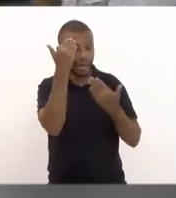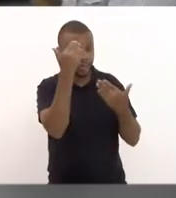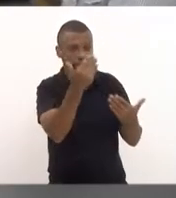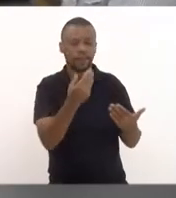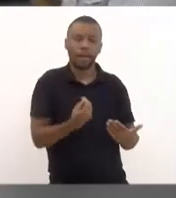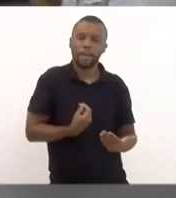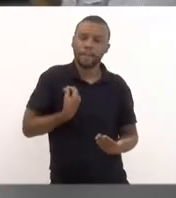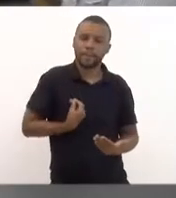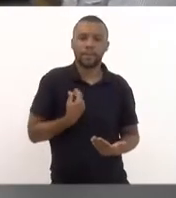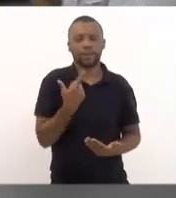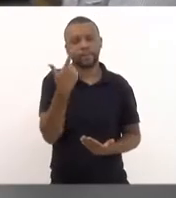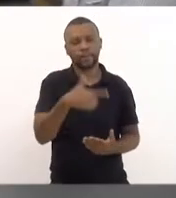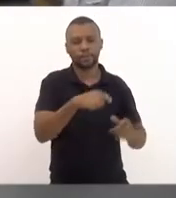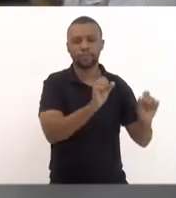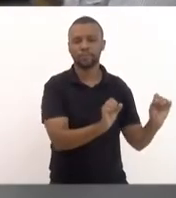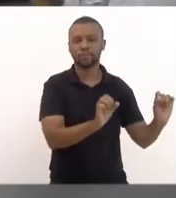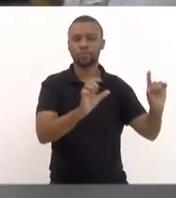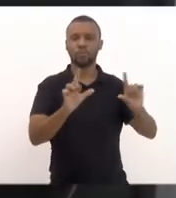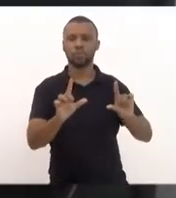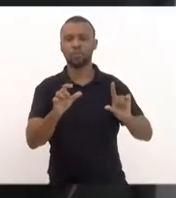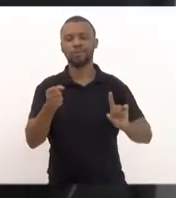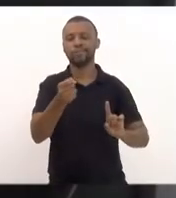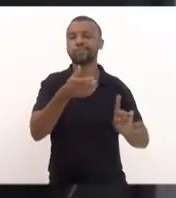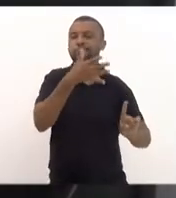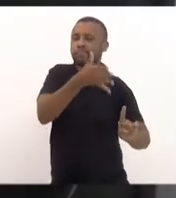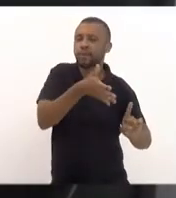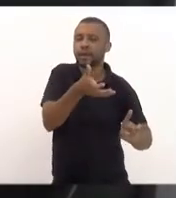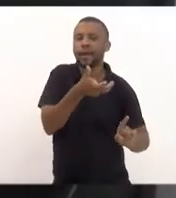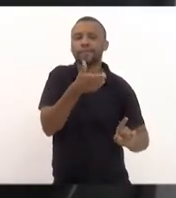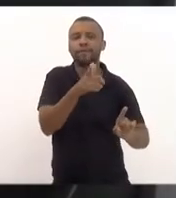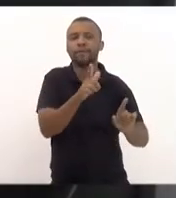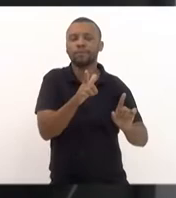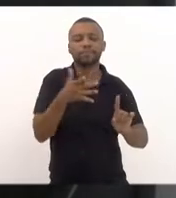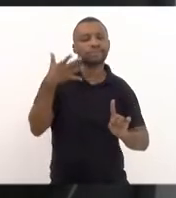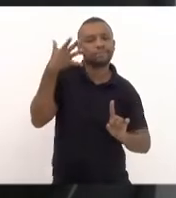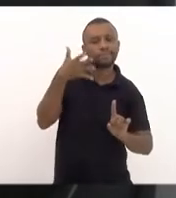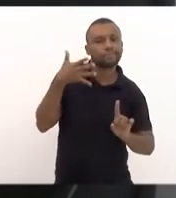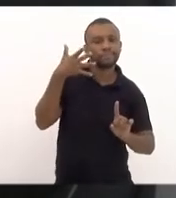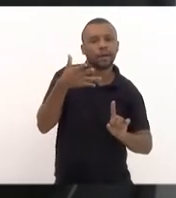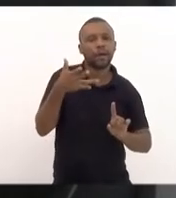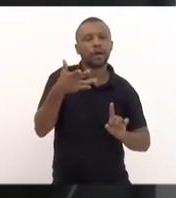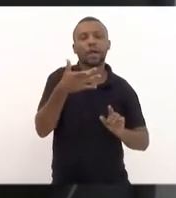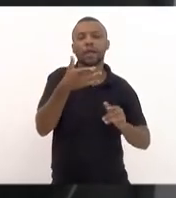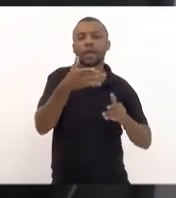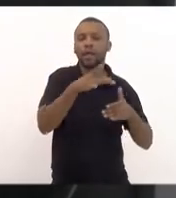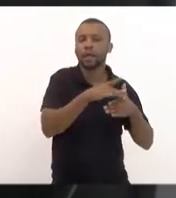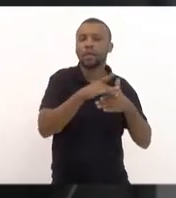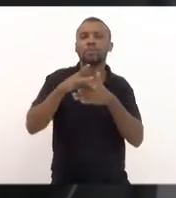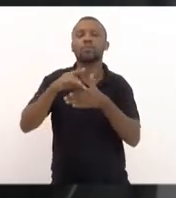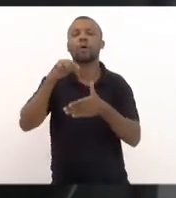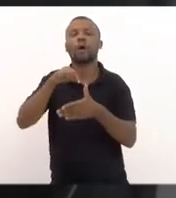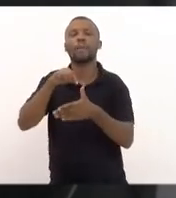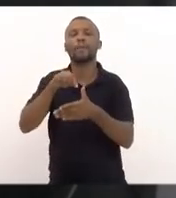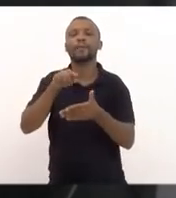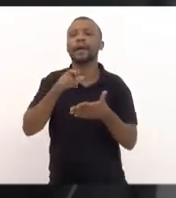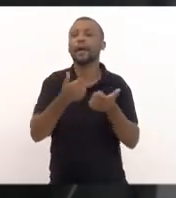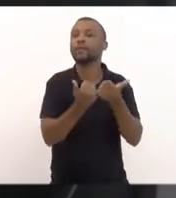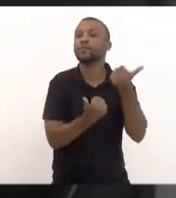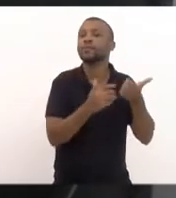franqueio a palavra a quem for fazer a intervenção em nome da subsecretaria. Por favor. Da